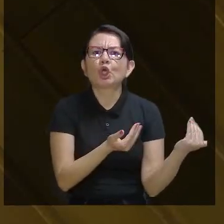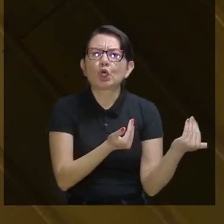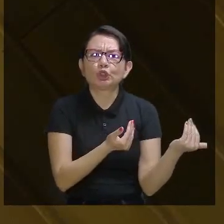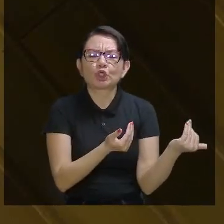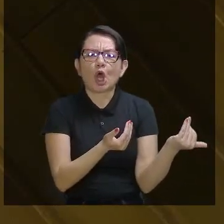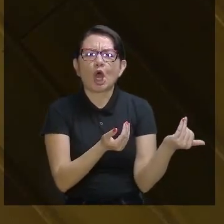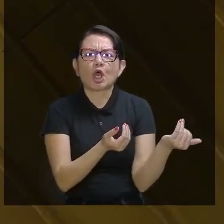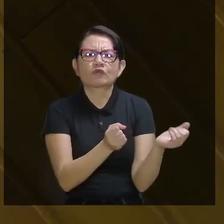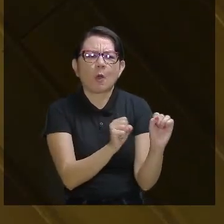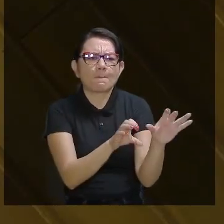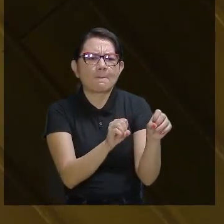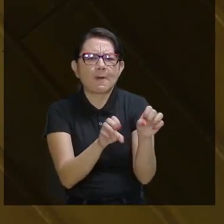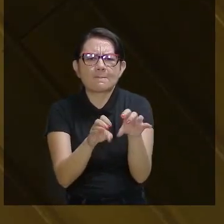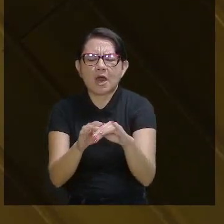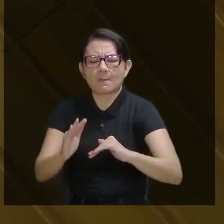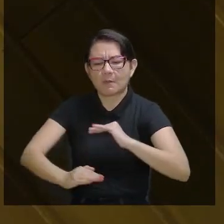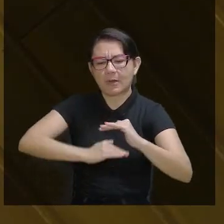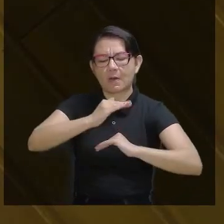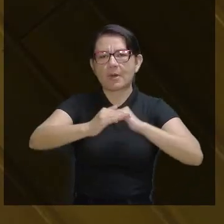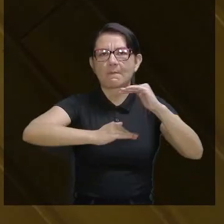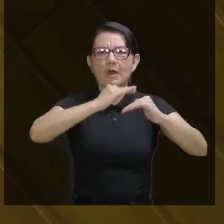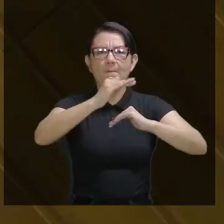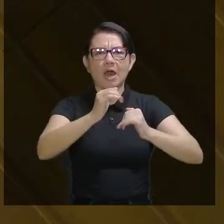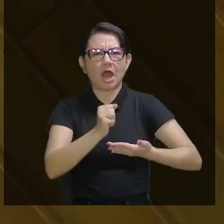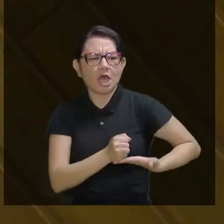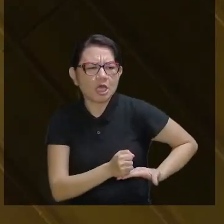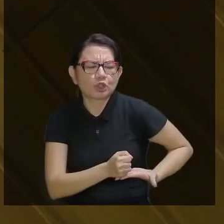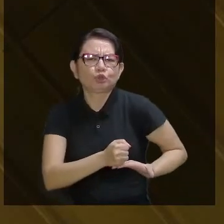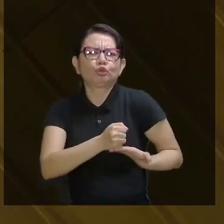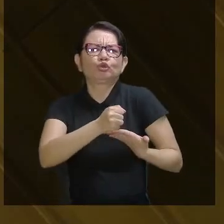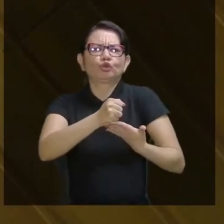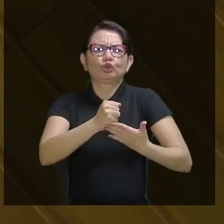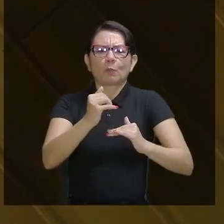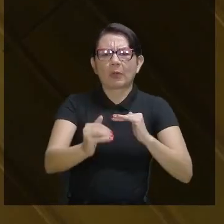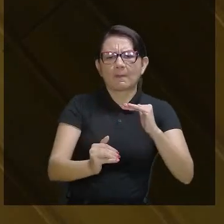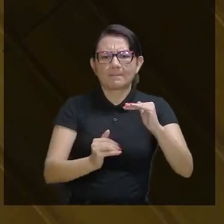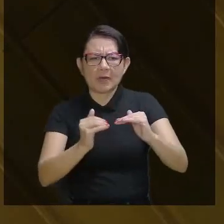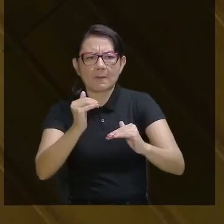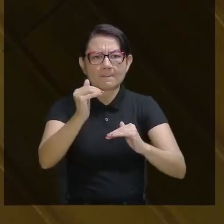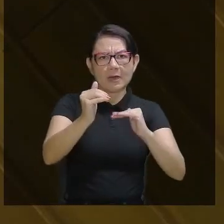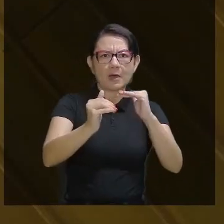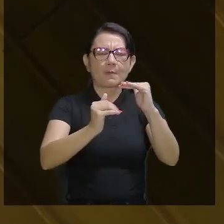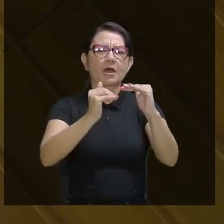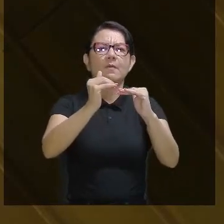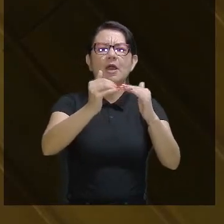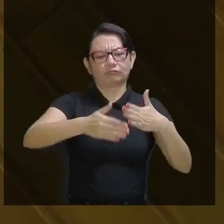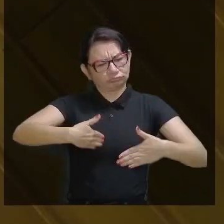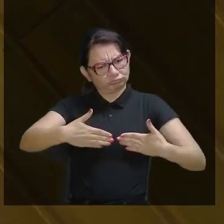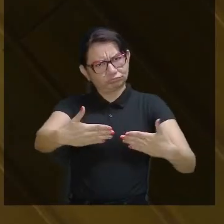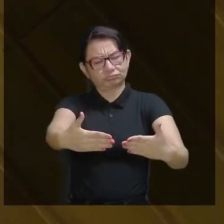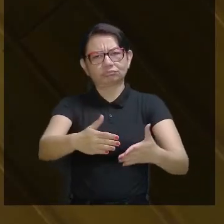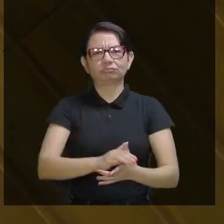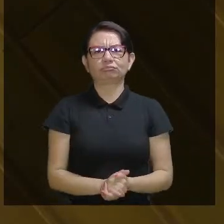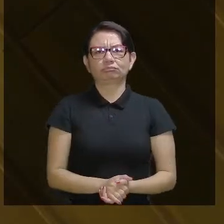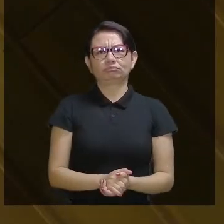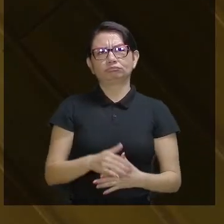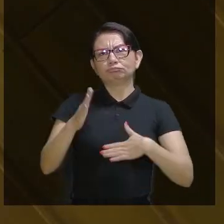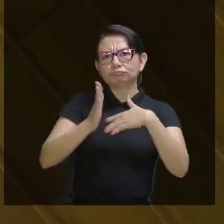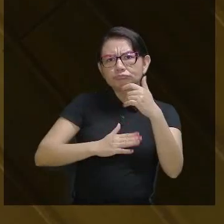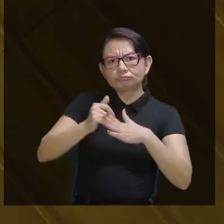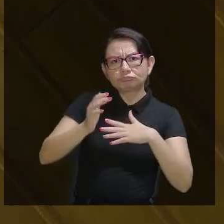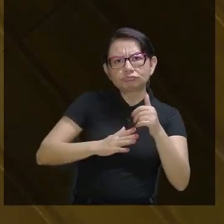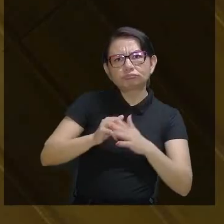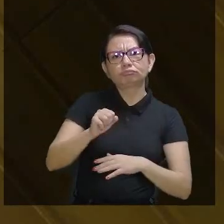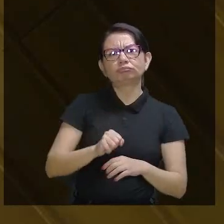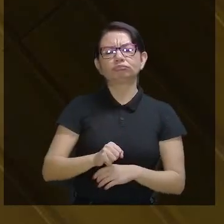gente está construindo, ajudando na construção da caminhada deles, seja como profissionais,